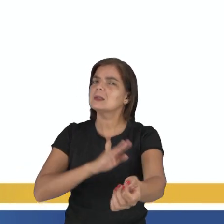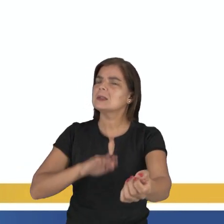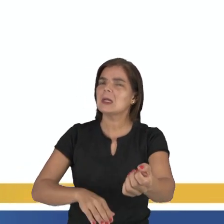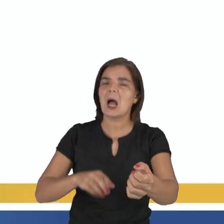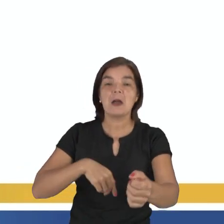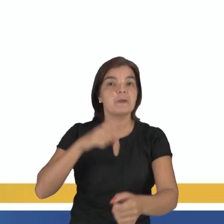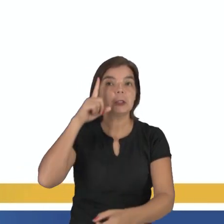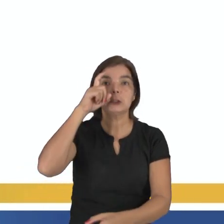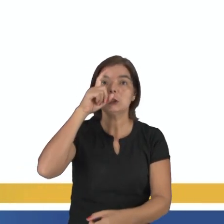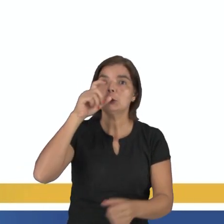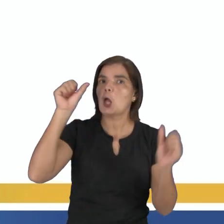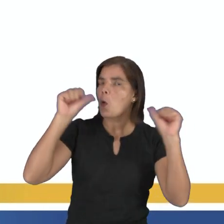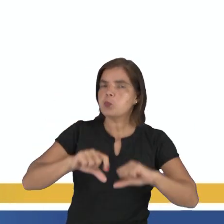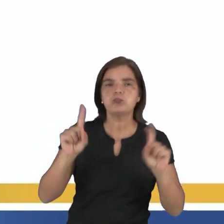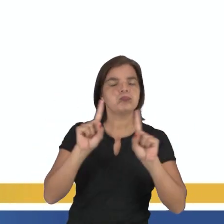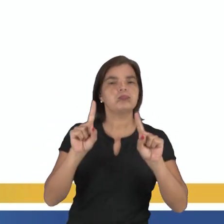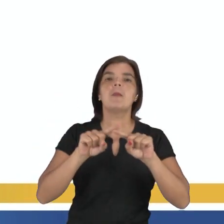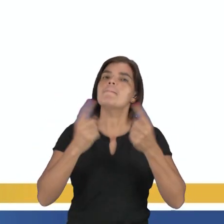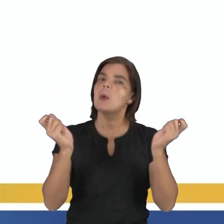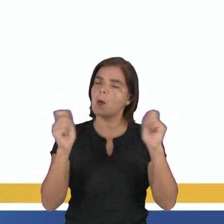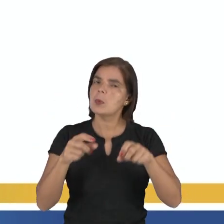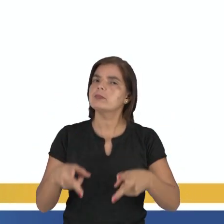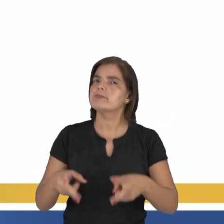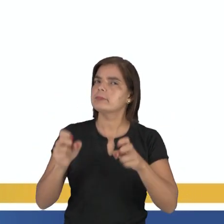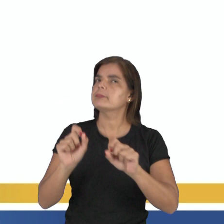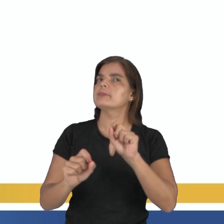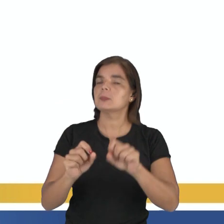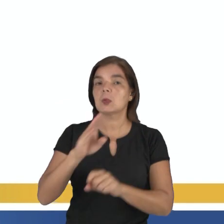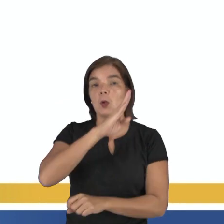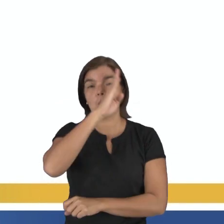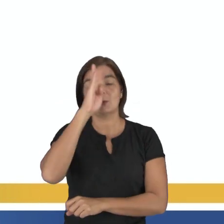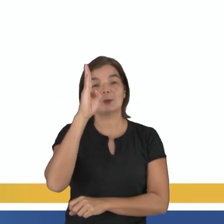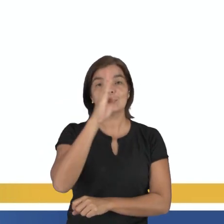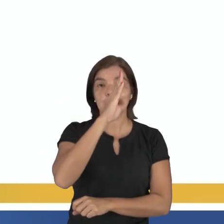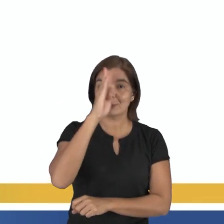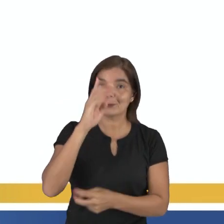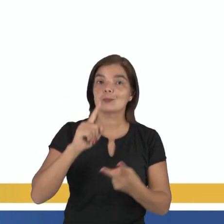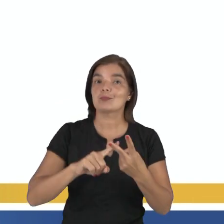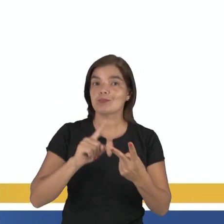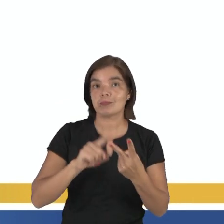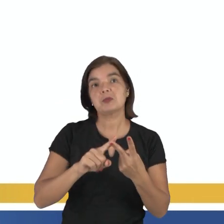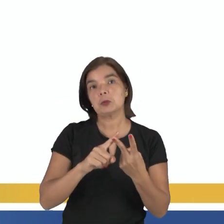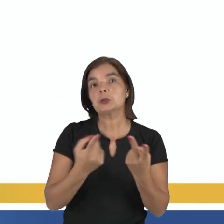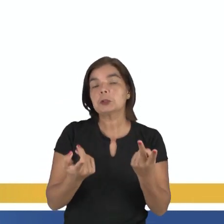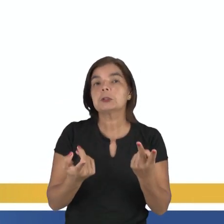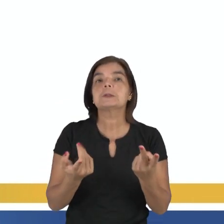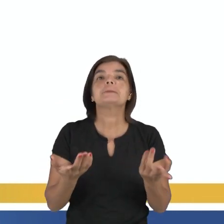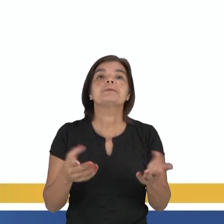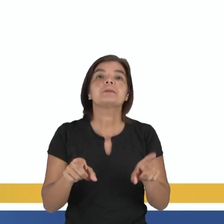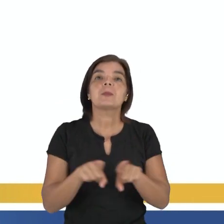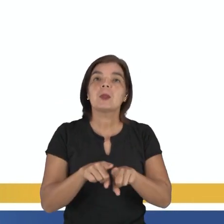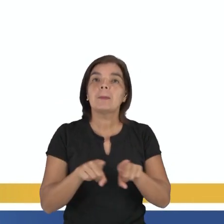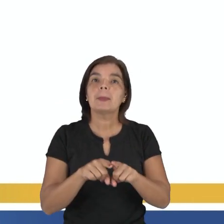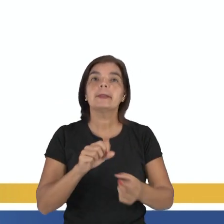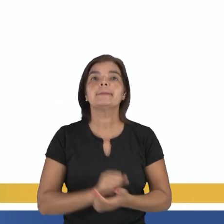ela nem é grave, mas pode-se perceber o quê? Tonturas ocasionais ou vertigens, pode